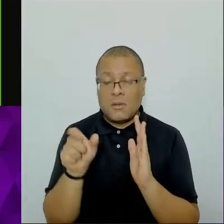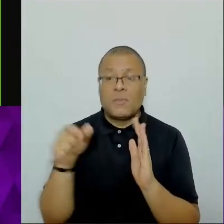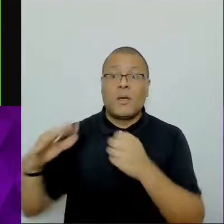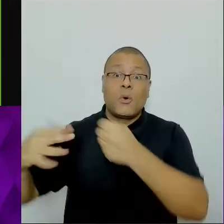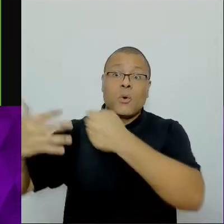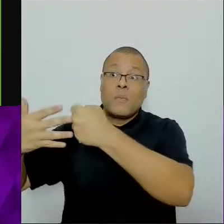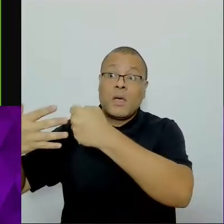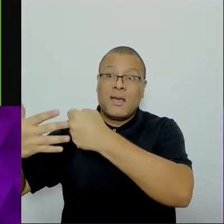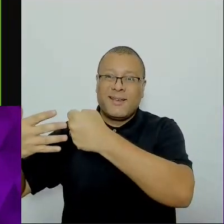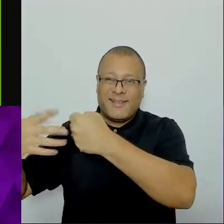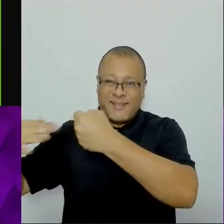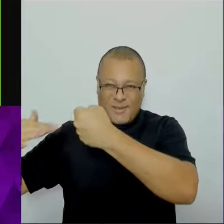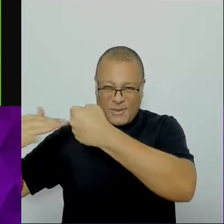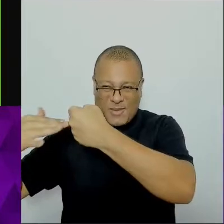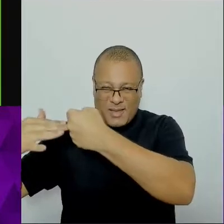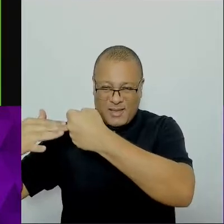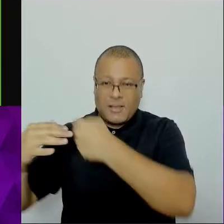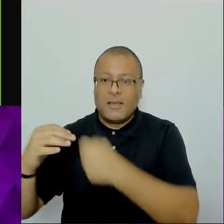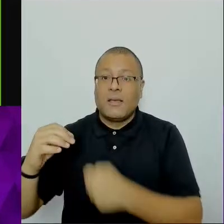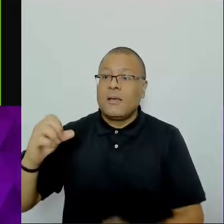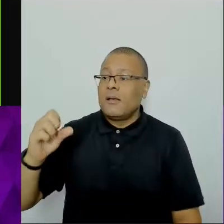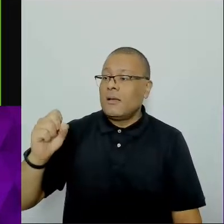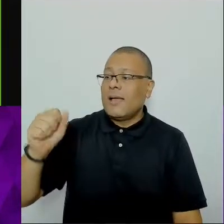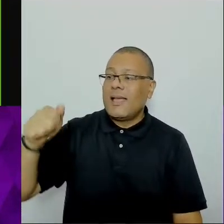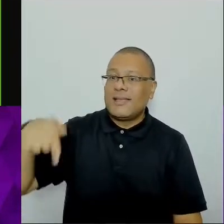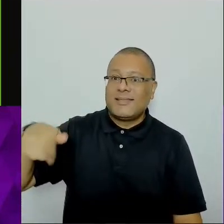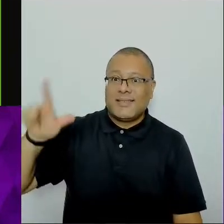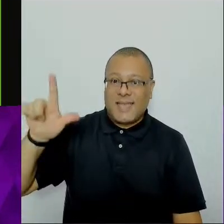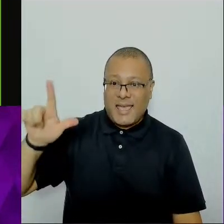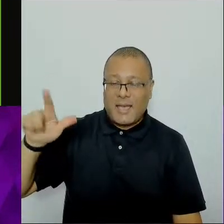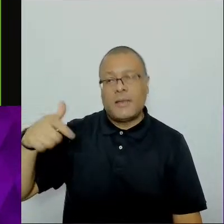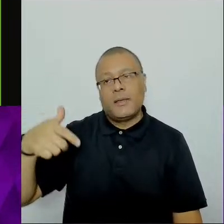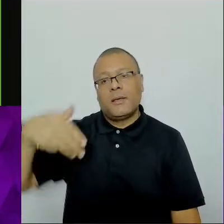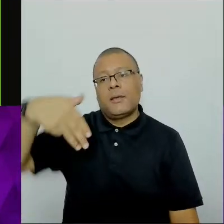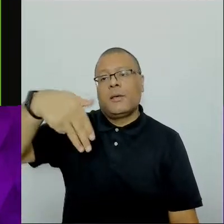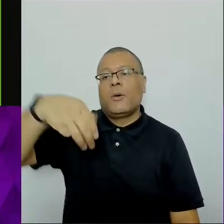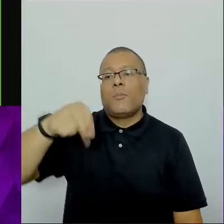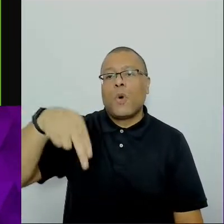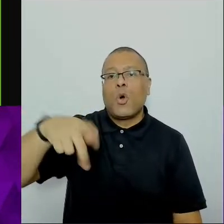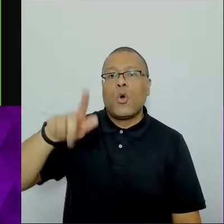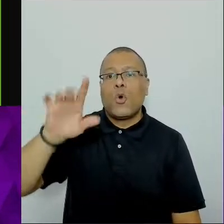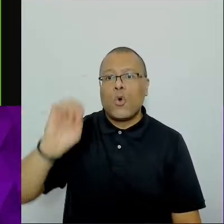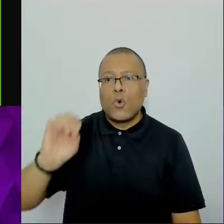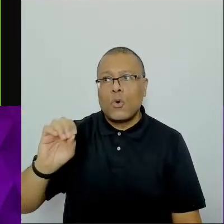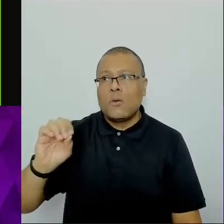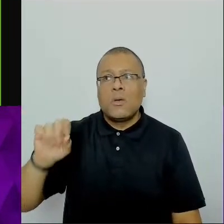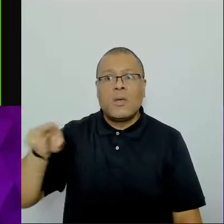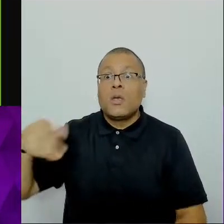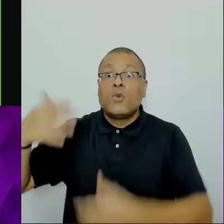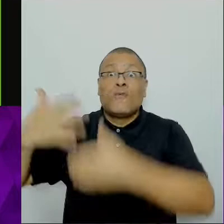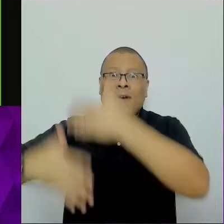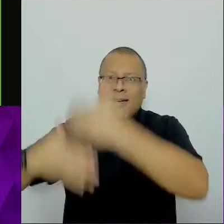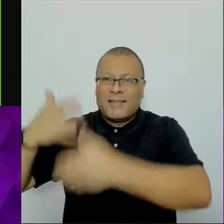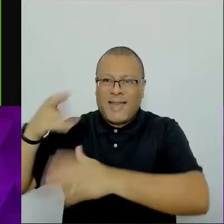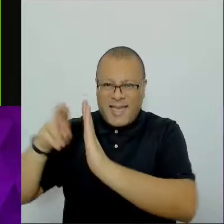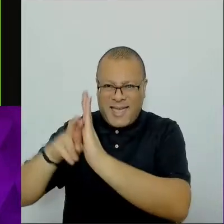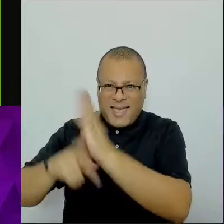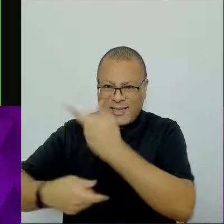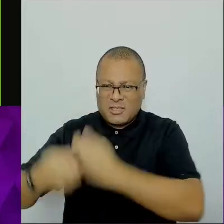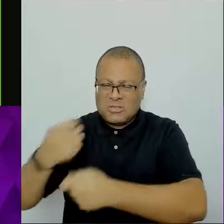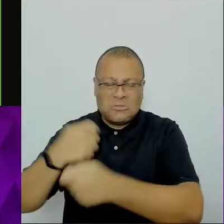dados de uma SQL para o Mongo. Ok, e isso não deveria interferir na minha regra de negócio, né? Ela deveria